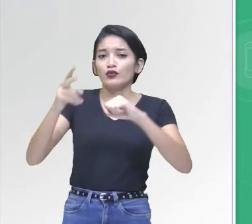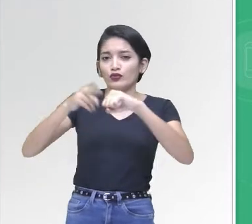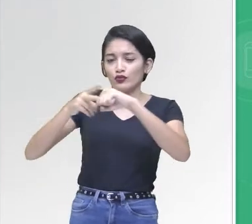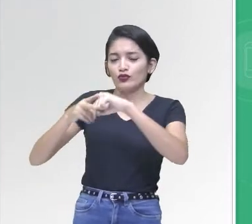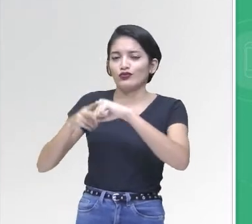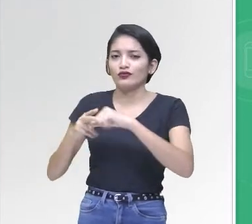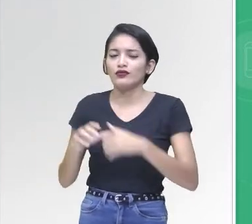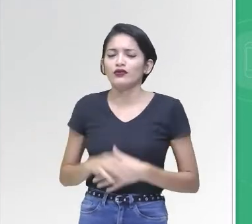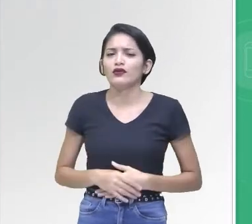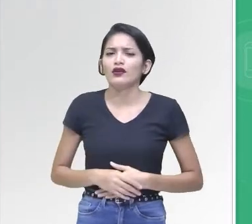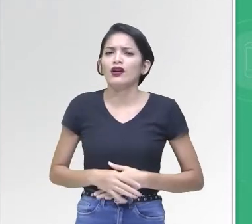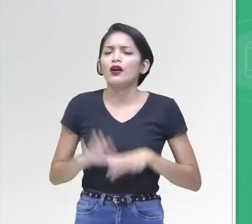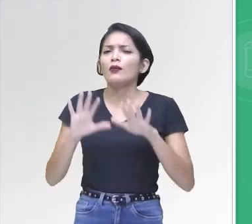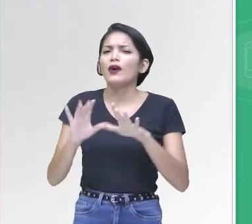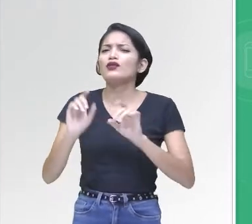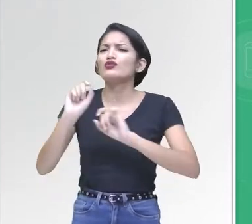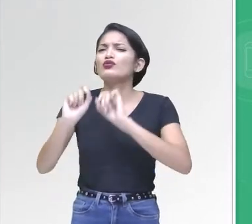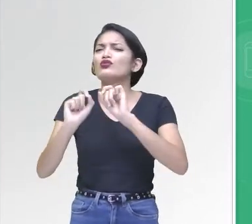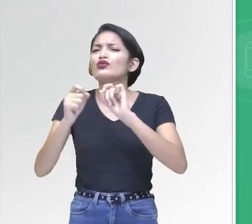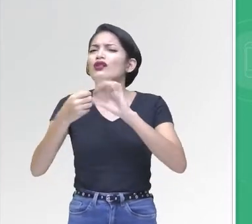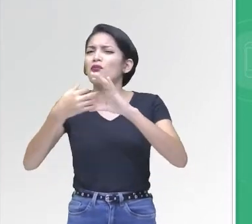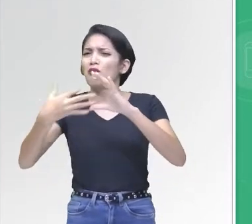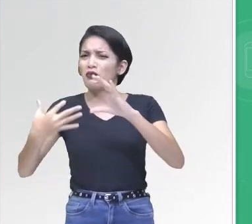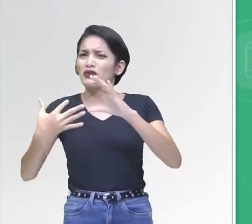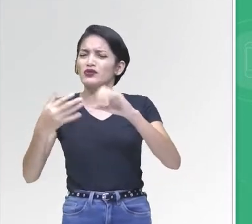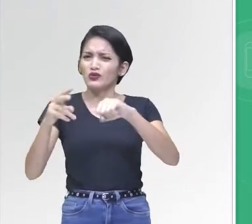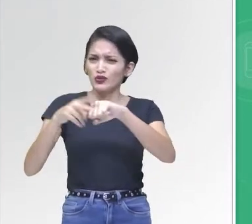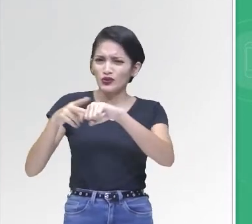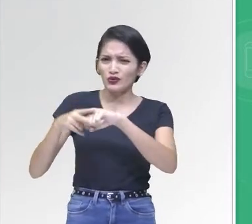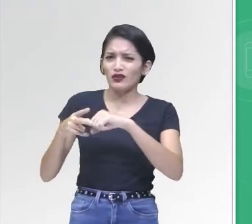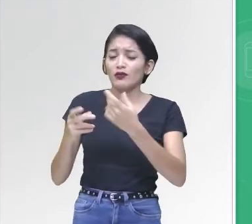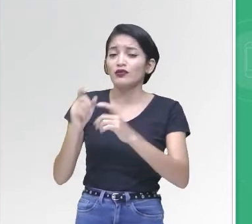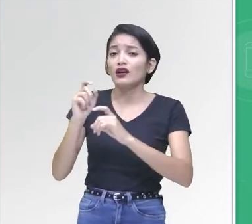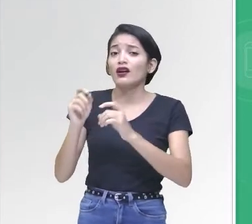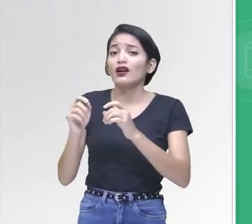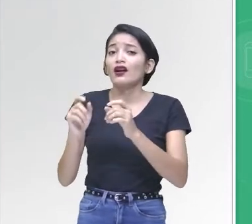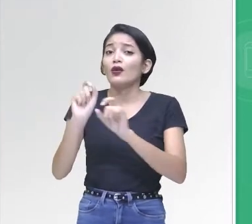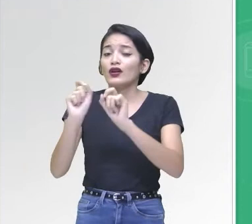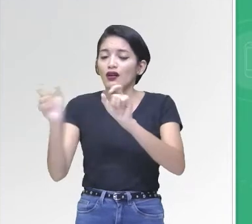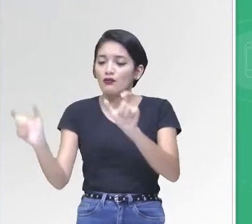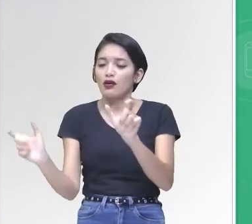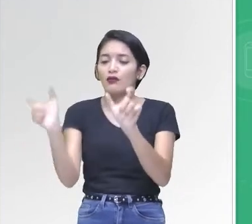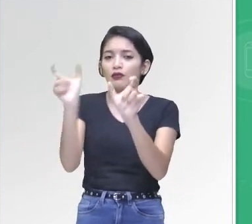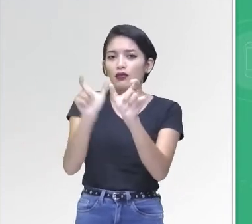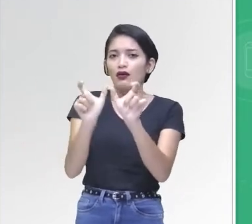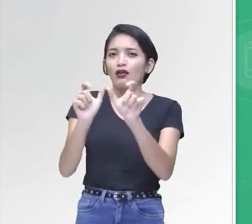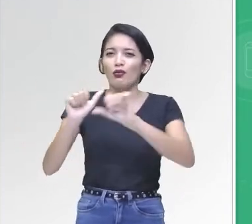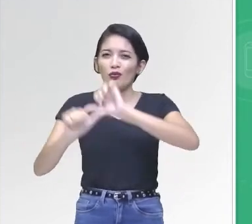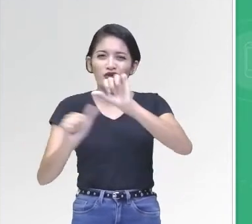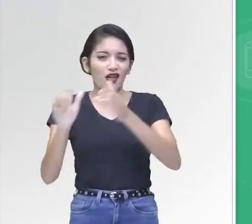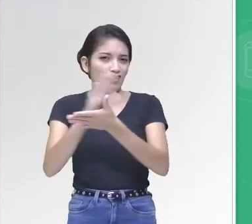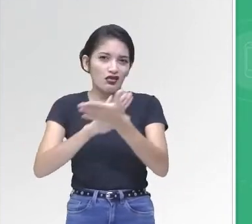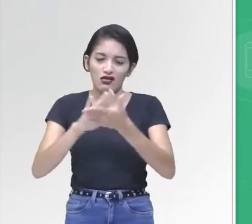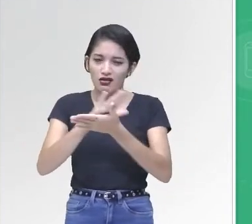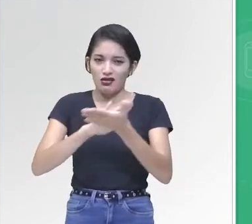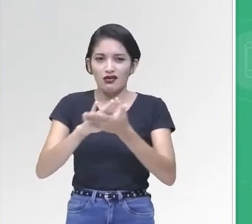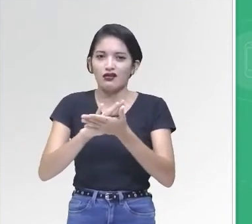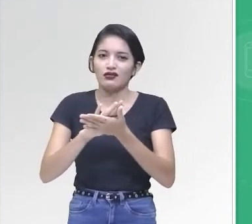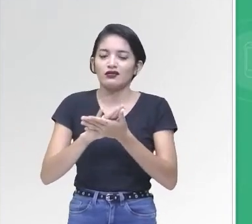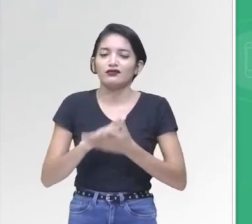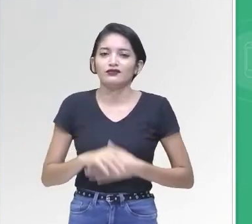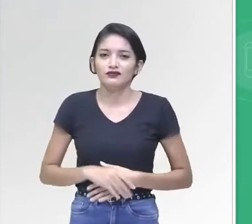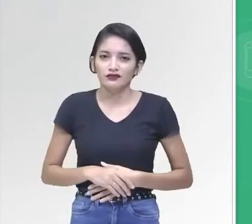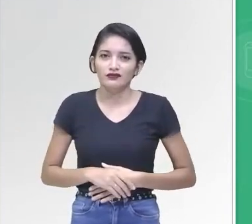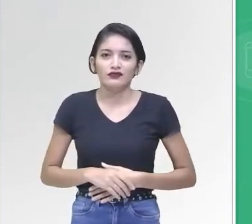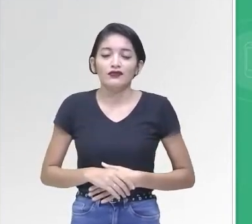Professor, o que caracteriza os verbos regulares? A raiz, ela não muda de forma alguma. Em